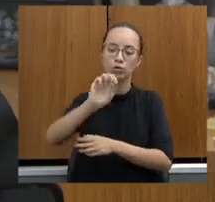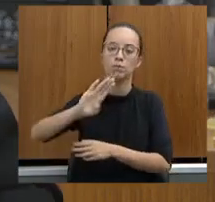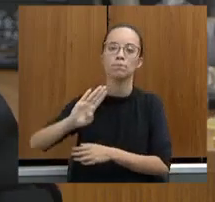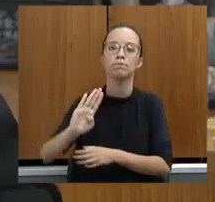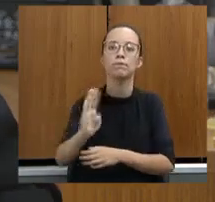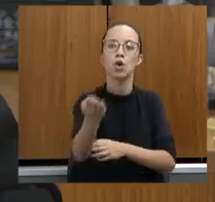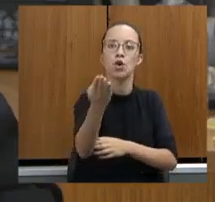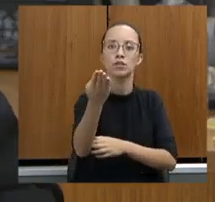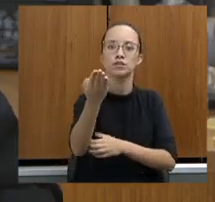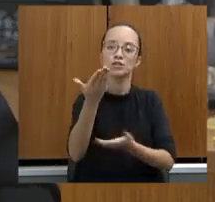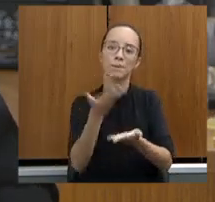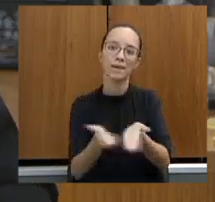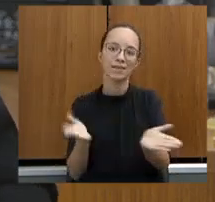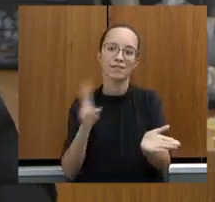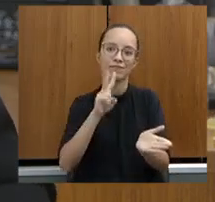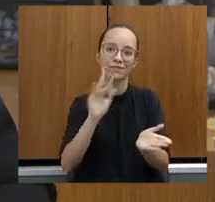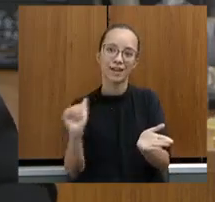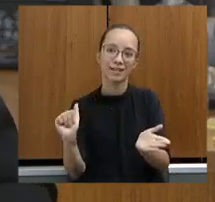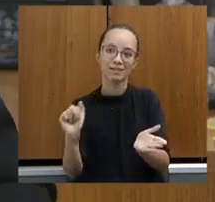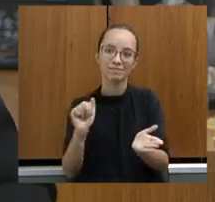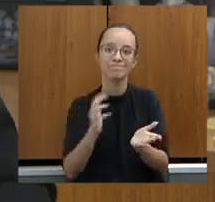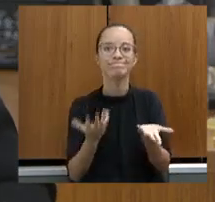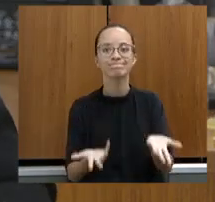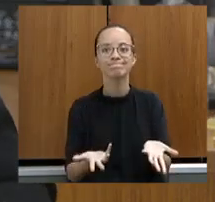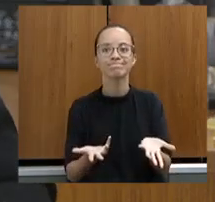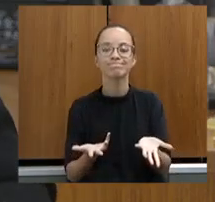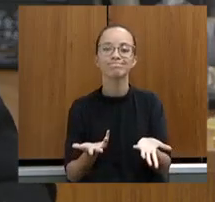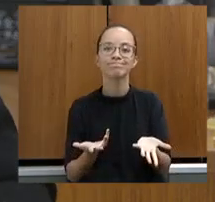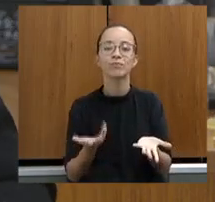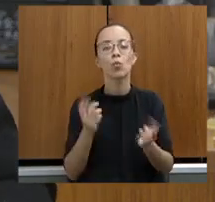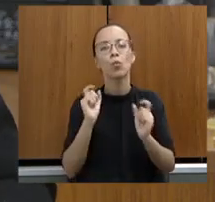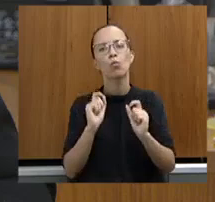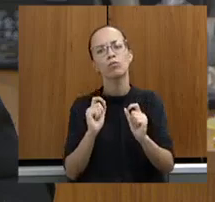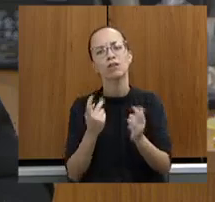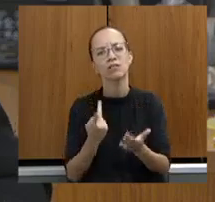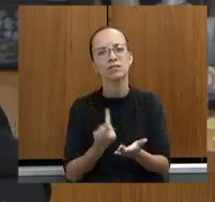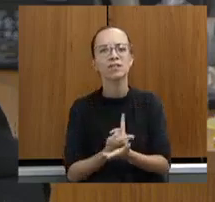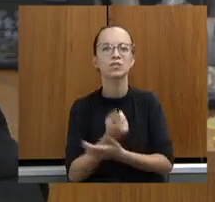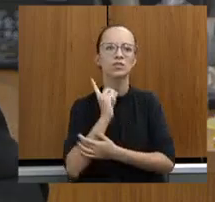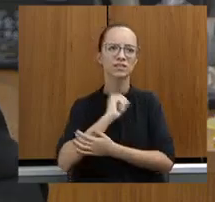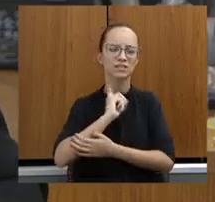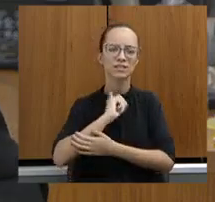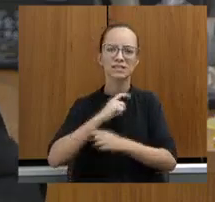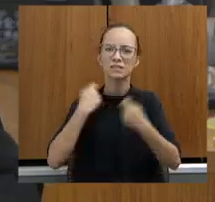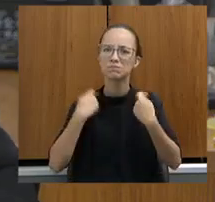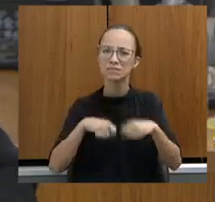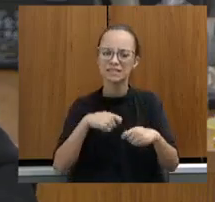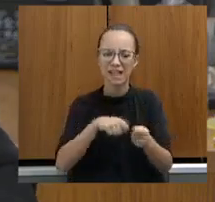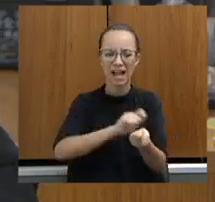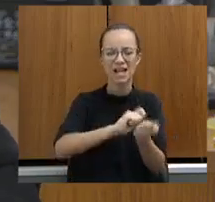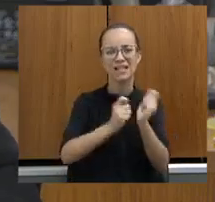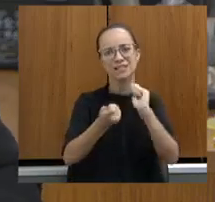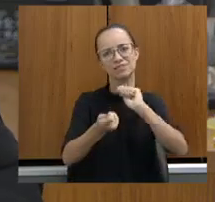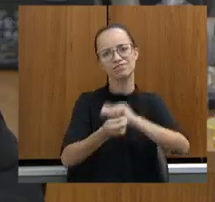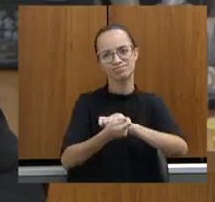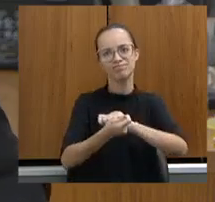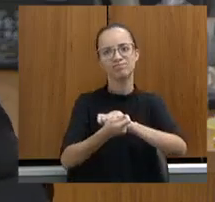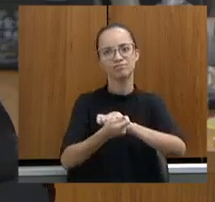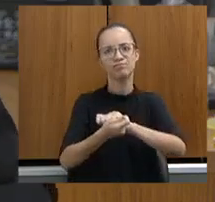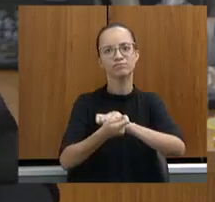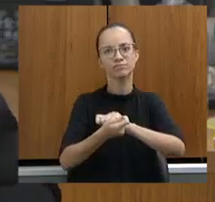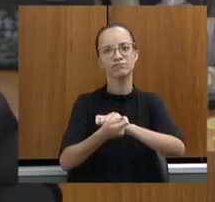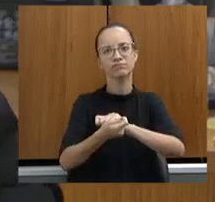de perder arrecadação isso Isso sim faz com que o estado tenha uma necessidade se readequar sua Ótica